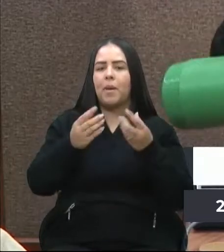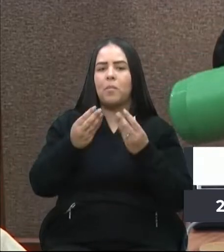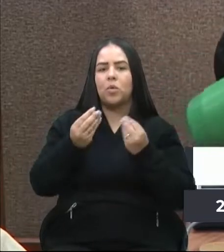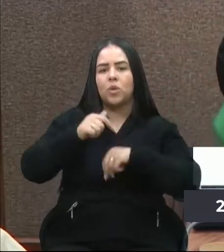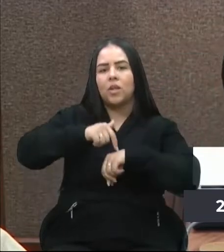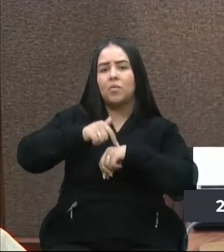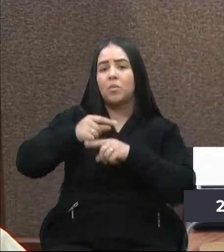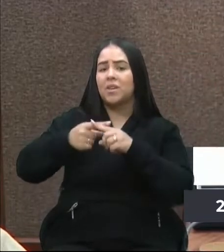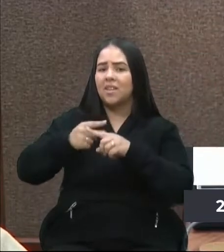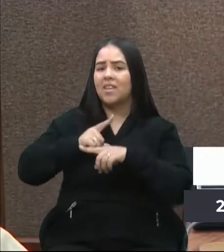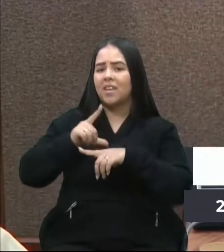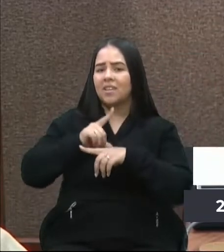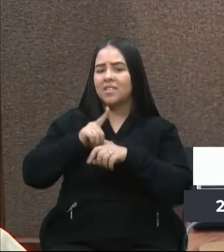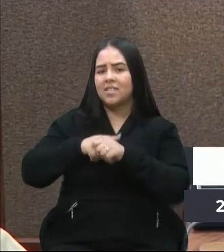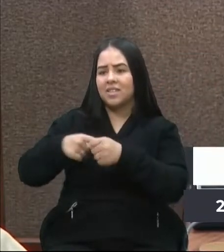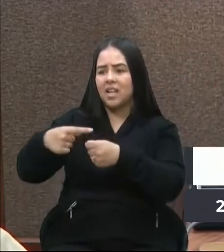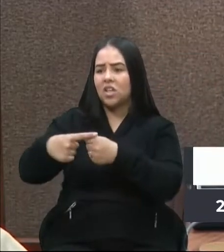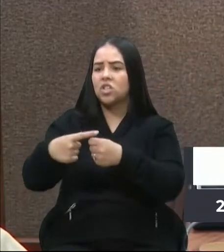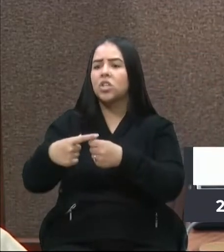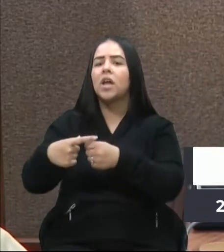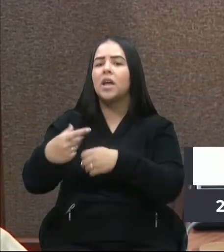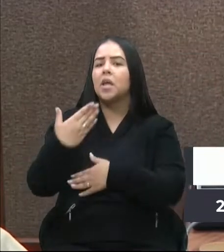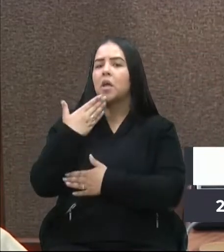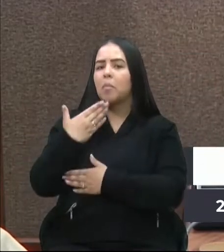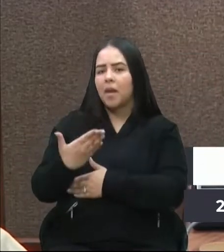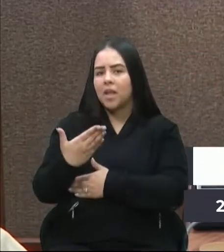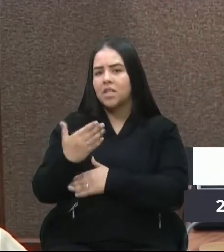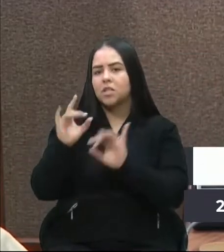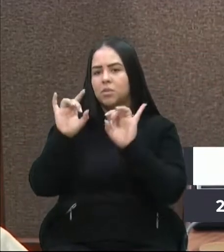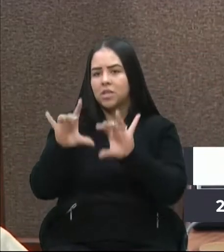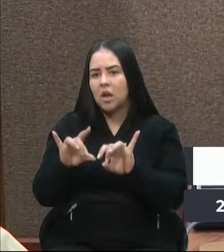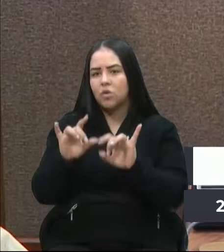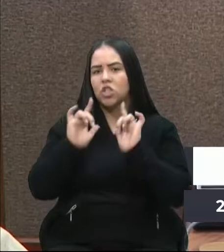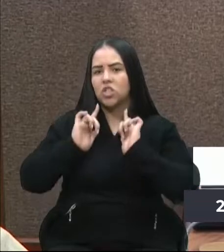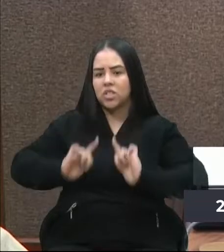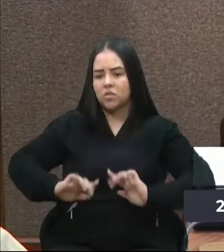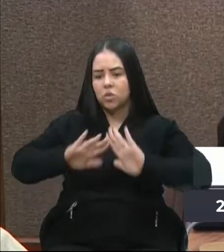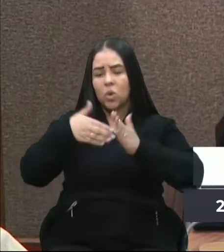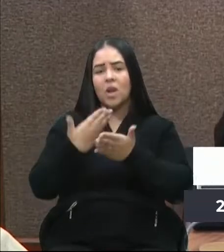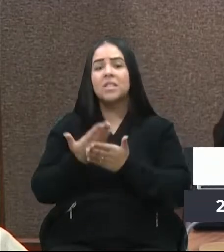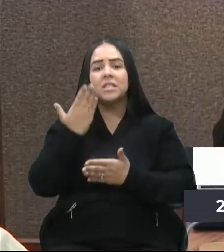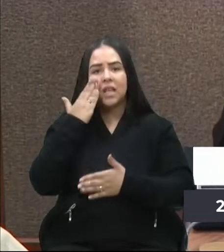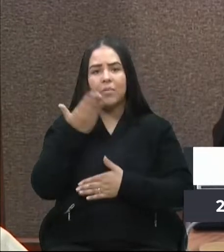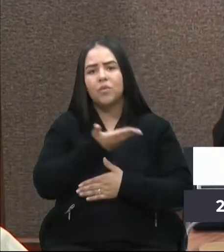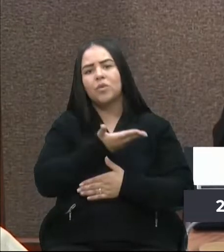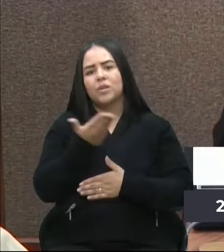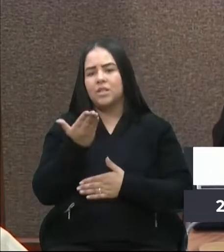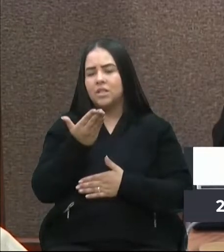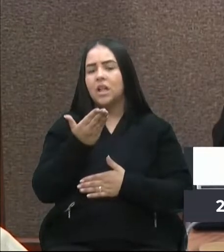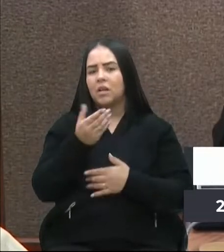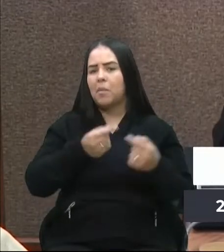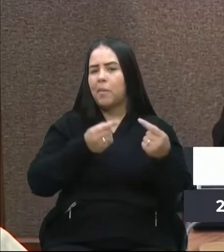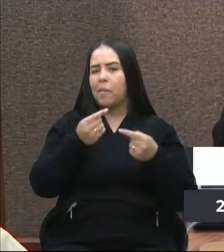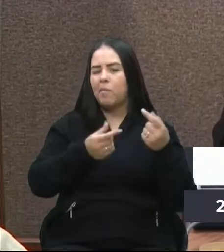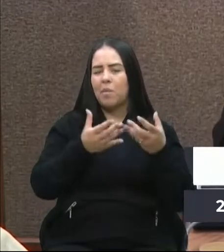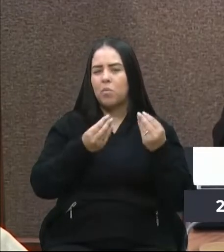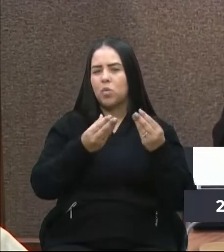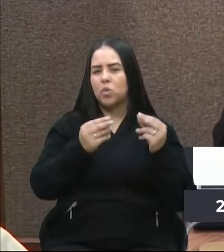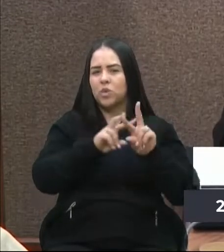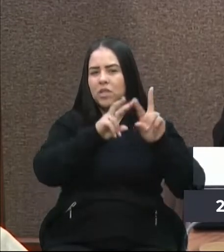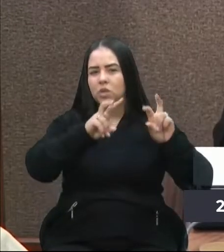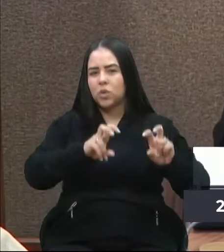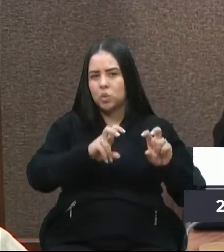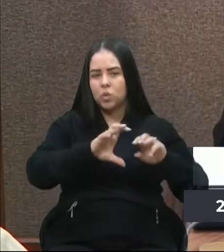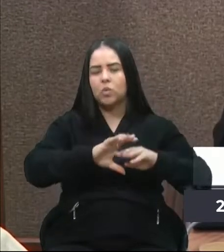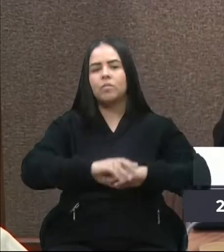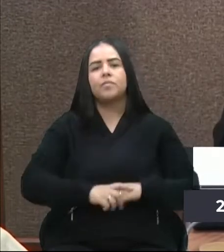exigindo especialização em gestão escolar, quem sabe. Então, a gente sabe que vocês estão discutindo isso direto, né? Falando muito sobre o